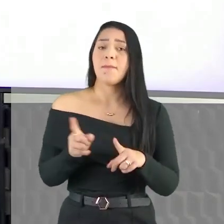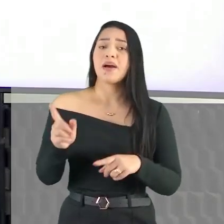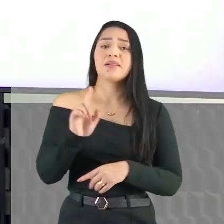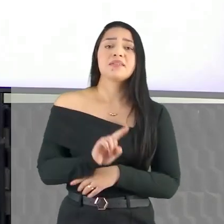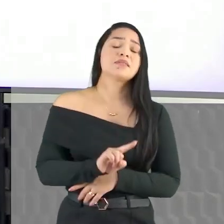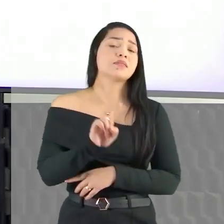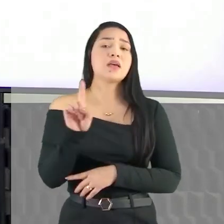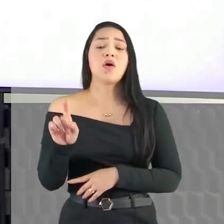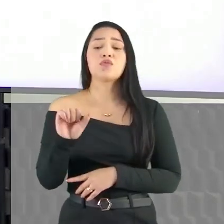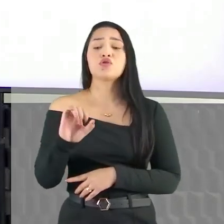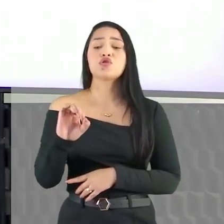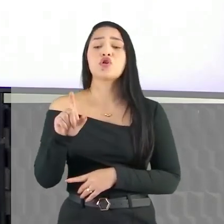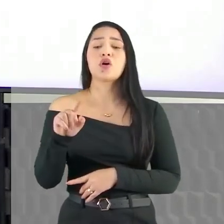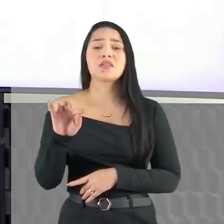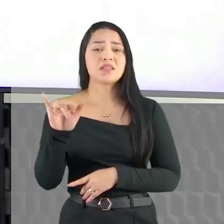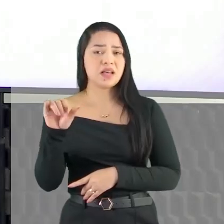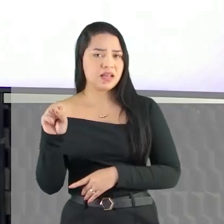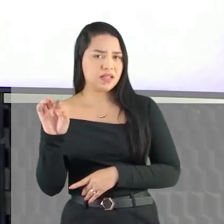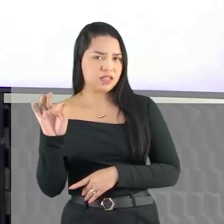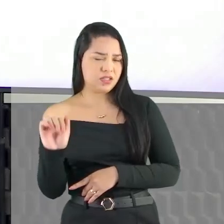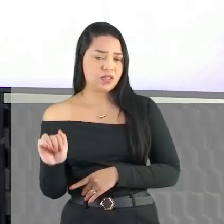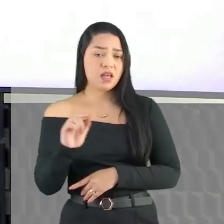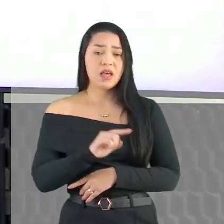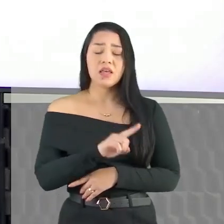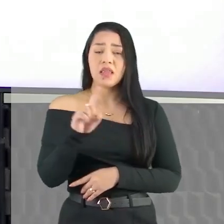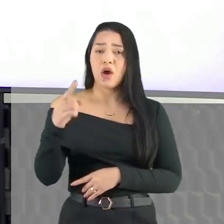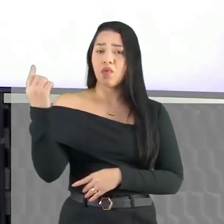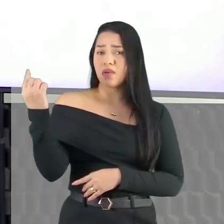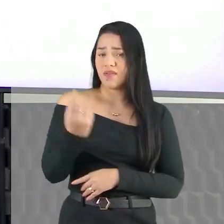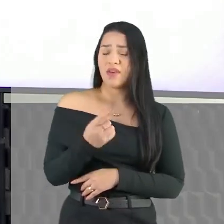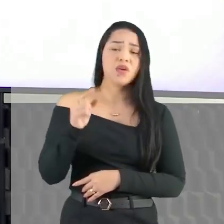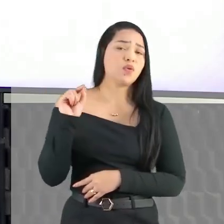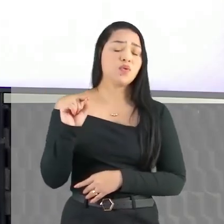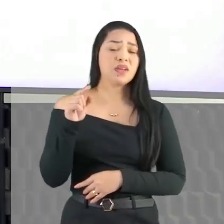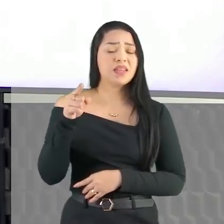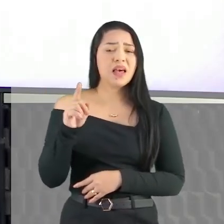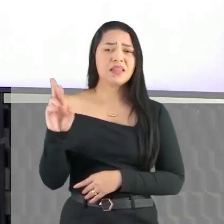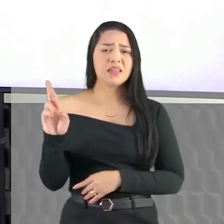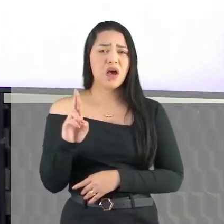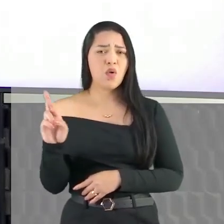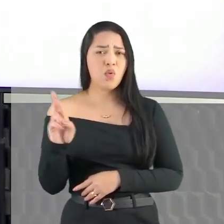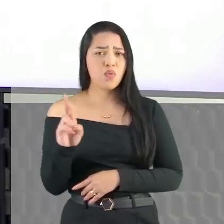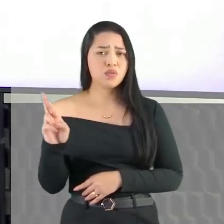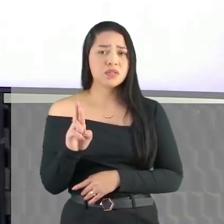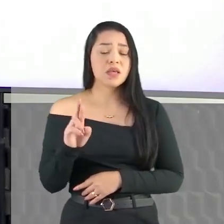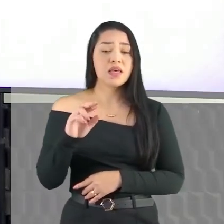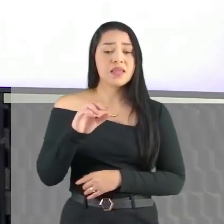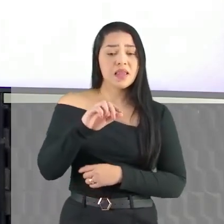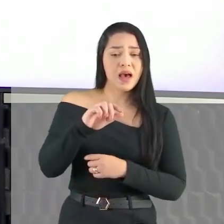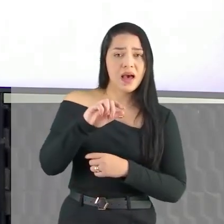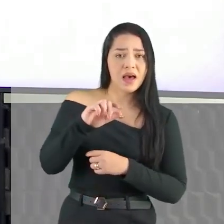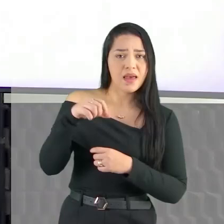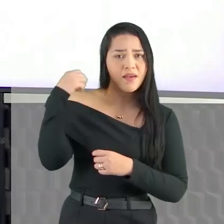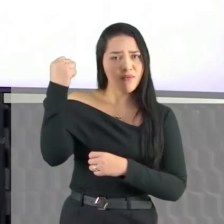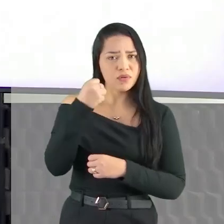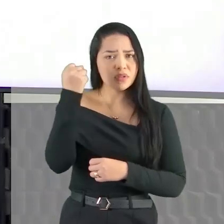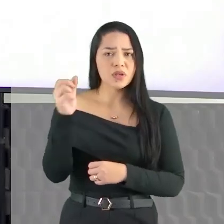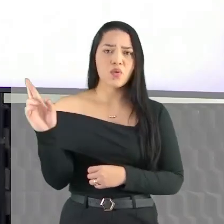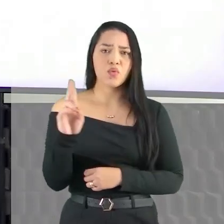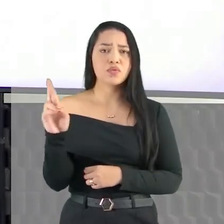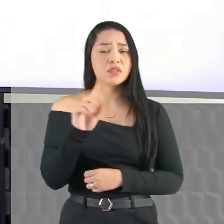um partido socialista, não é aquele que vem exatamente lá da Rússia, da Revolução Russa, é um